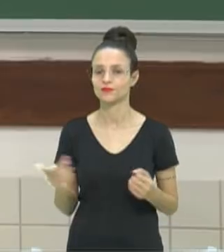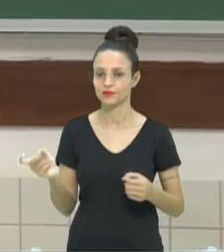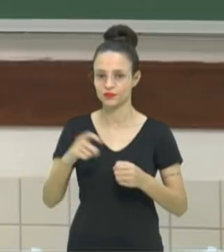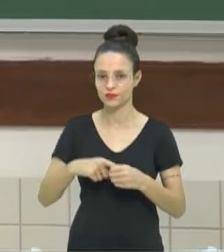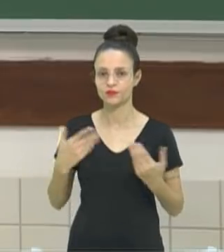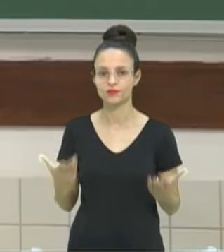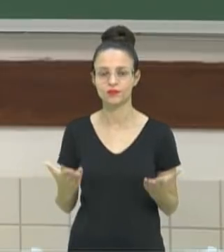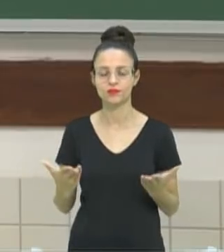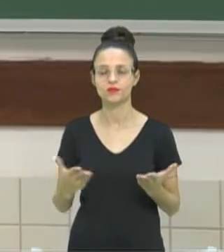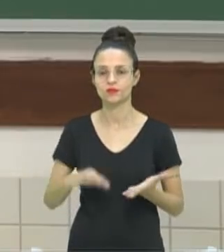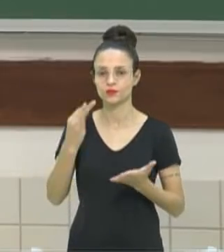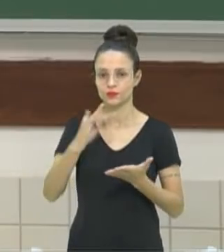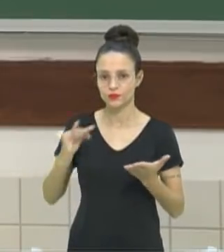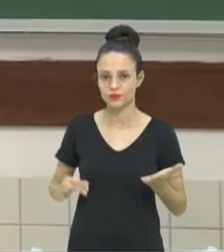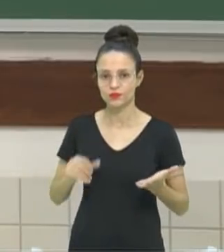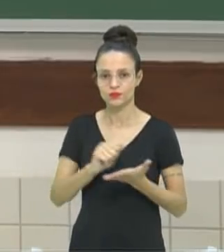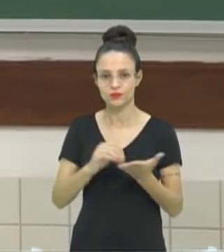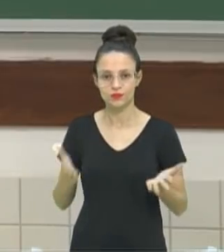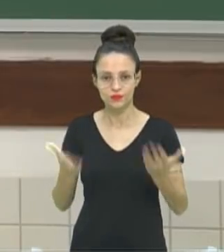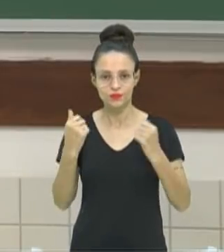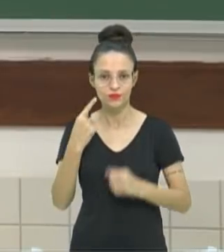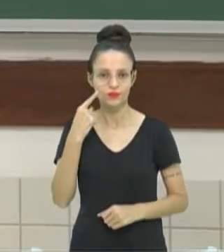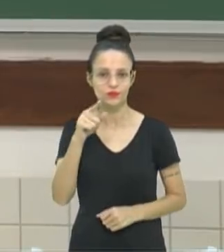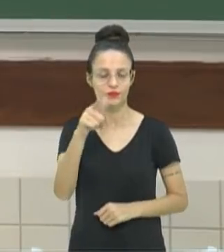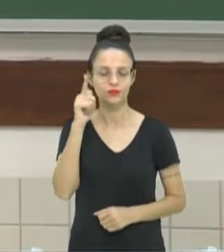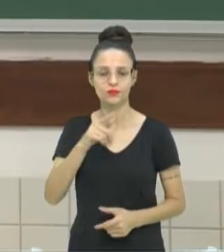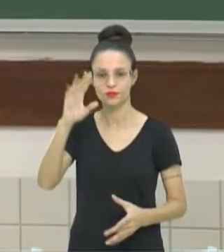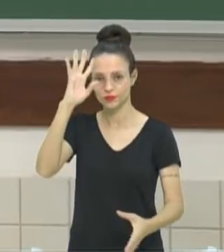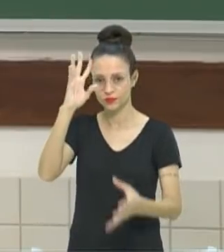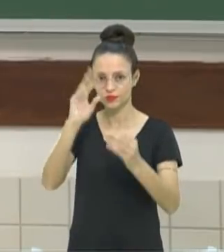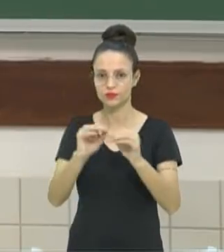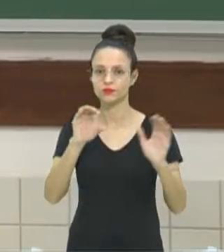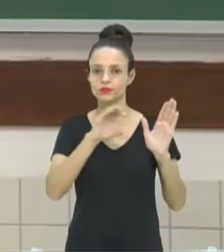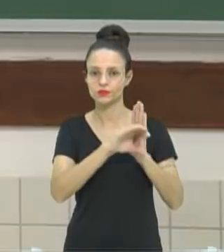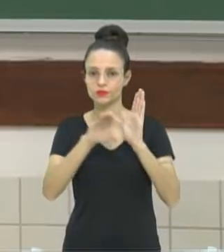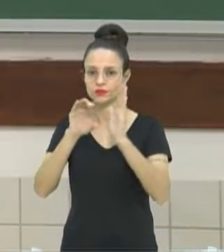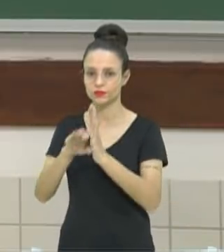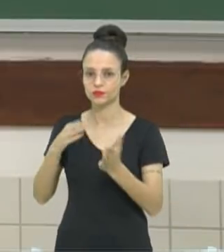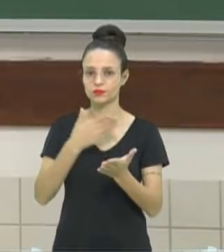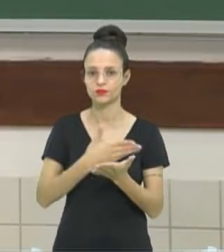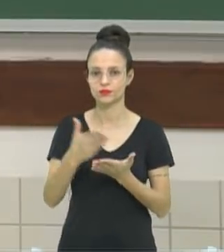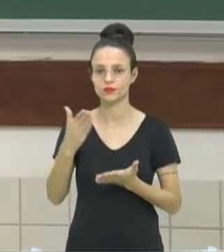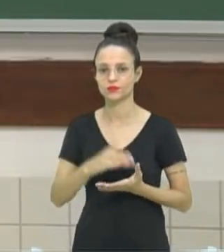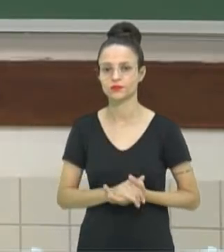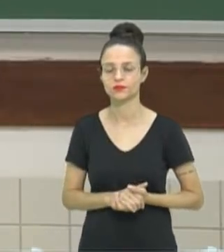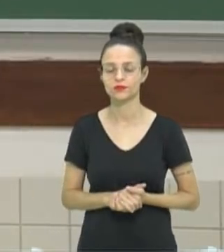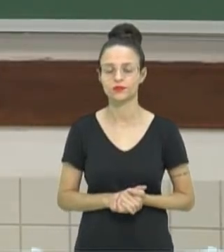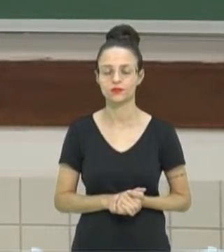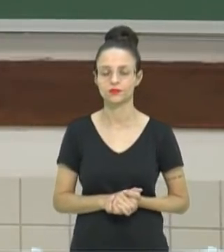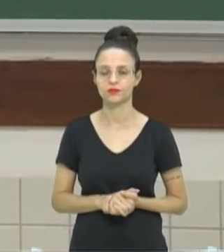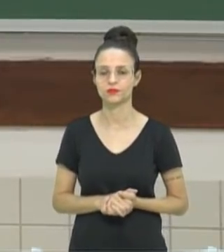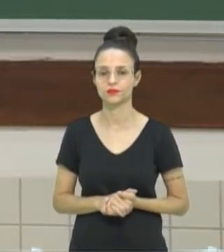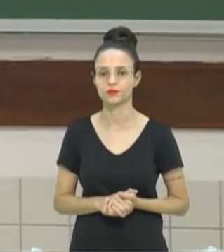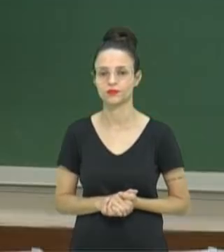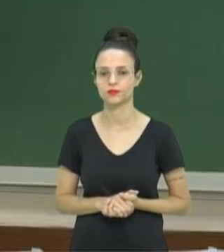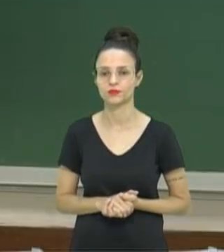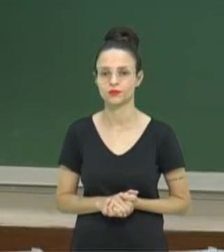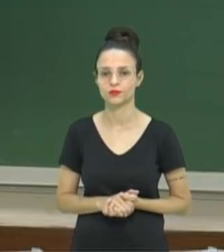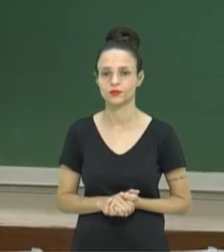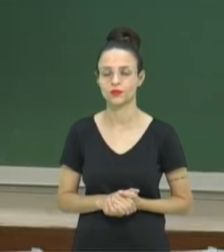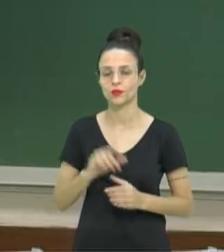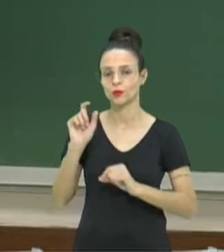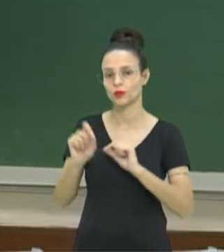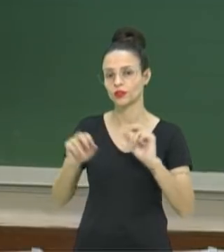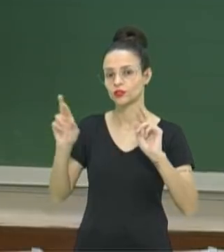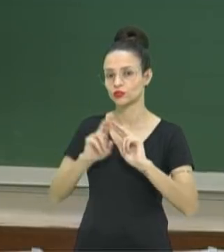Voltamos então ali com a correção, vamos ver se vocês conseguiram entender esses conceitos iniciais ali da nossa explicação. Qual